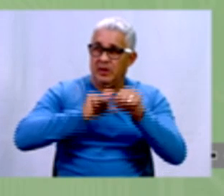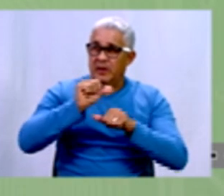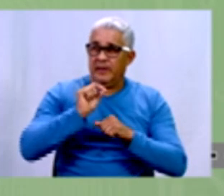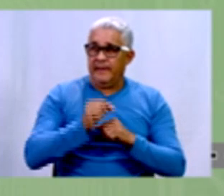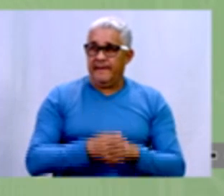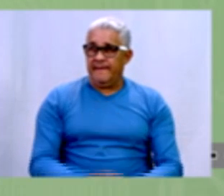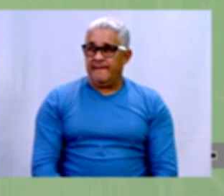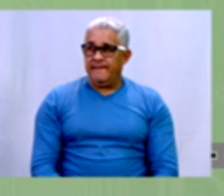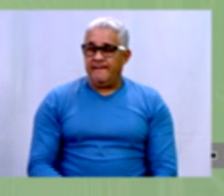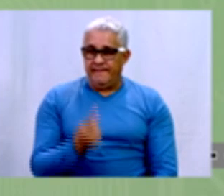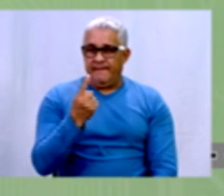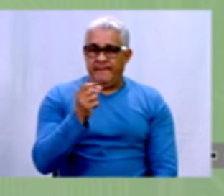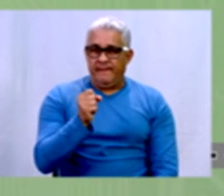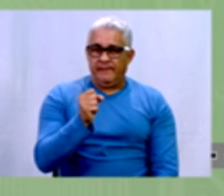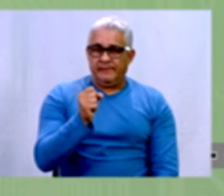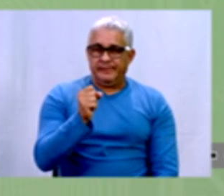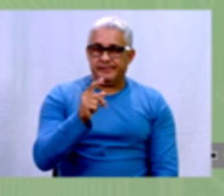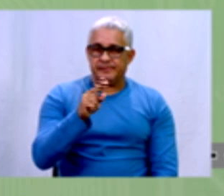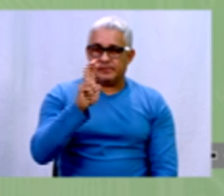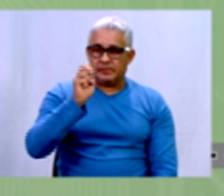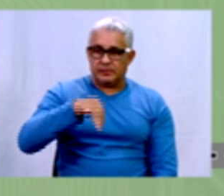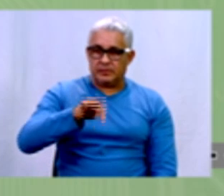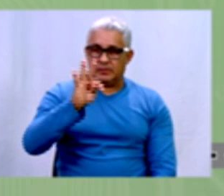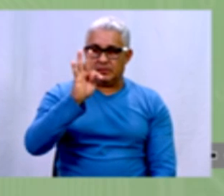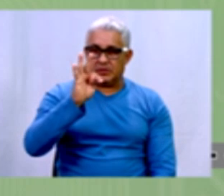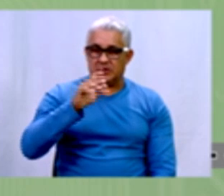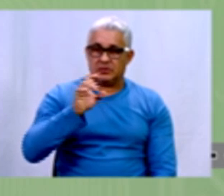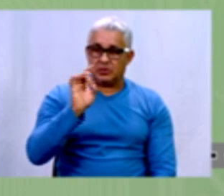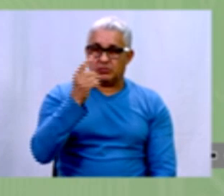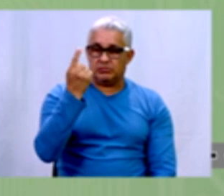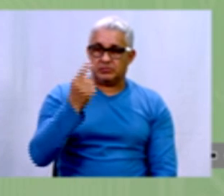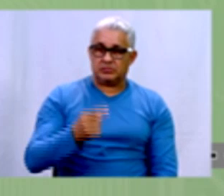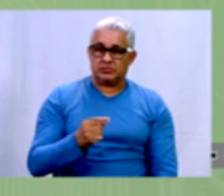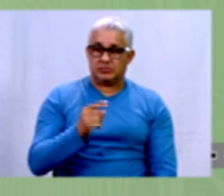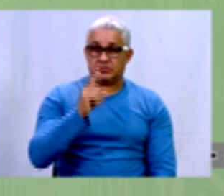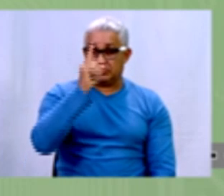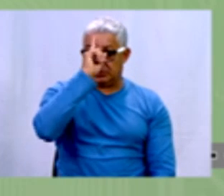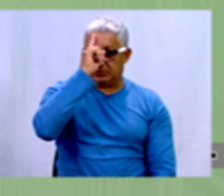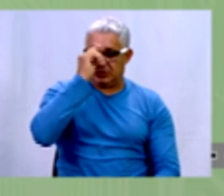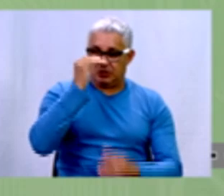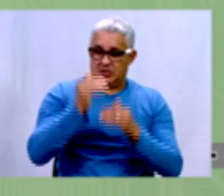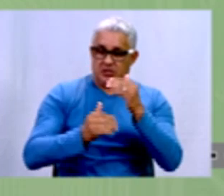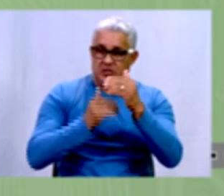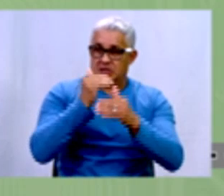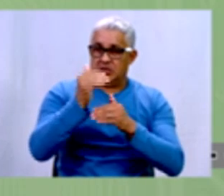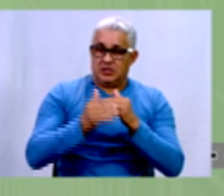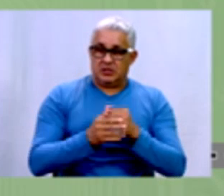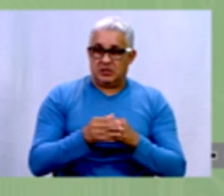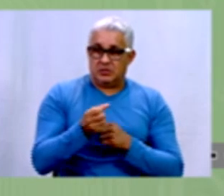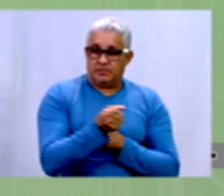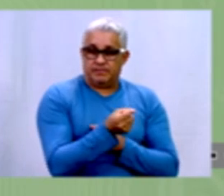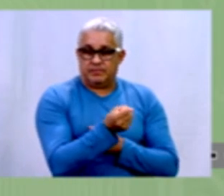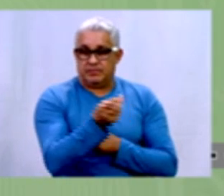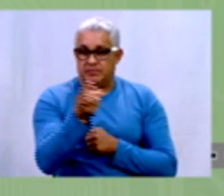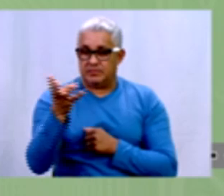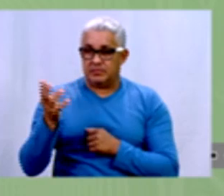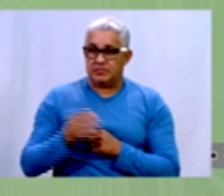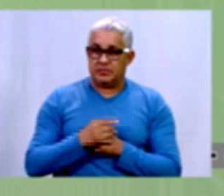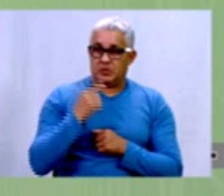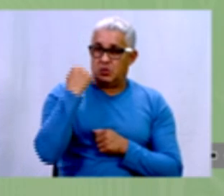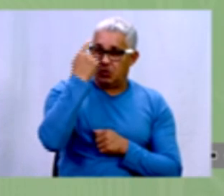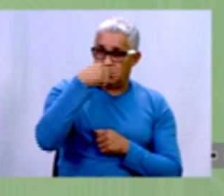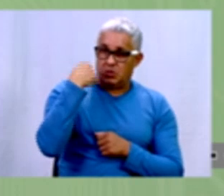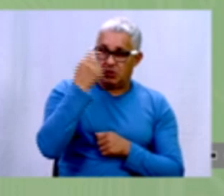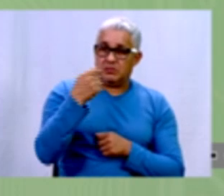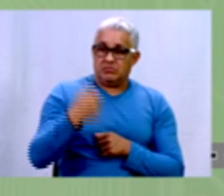não, é um sprint só. Aí aqui o que vai acontecer? Conforme os dias vão passando, tá, a quantidade de